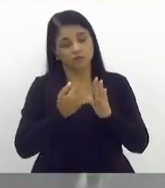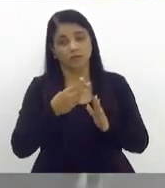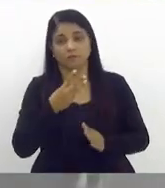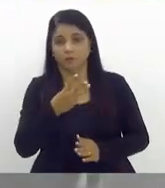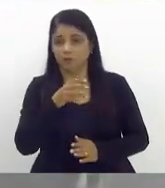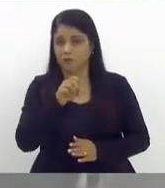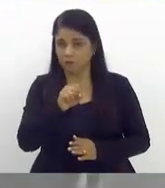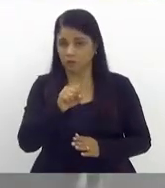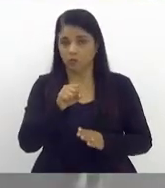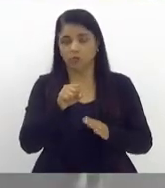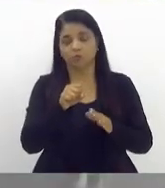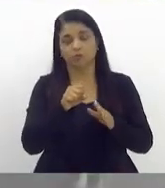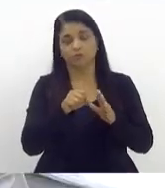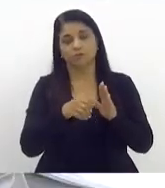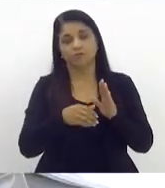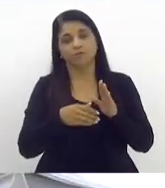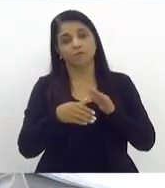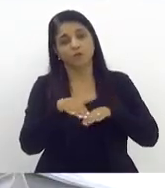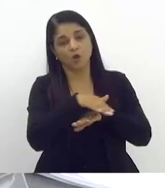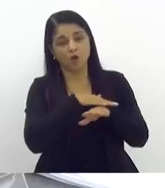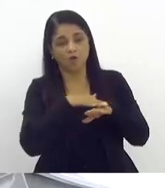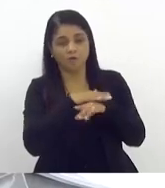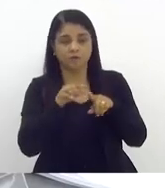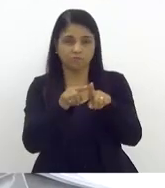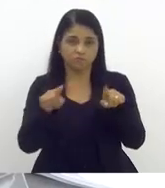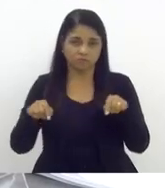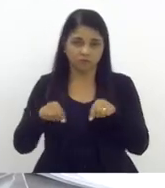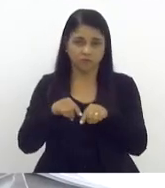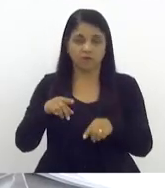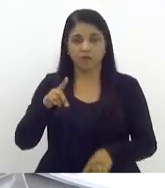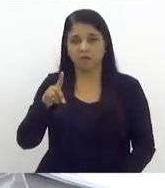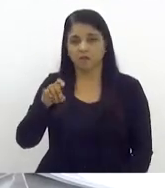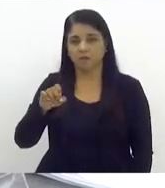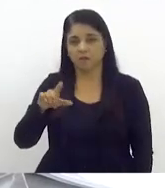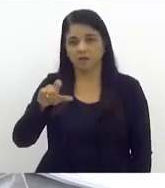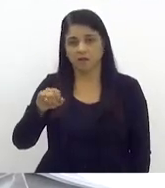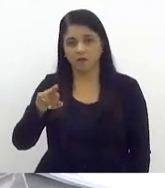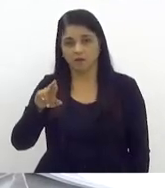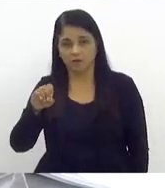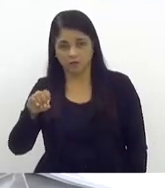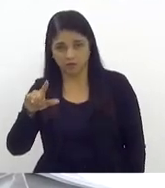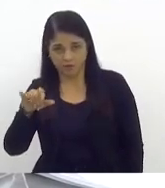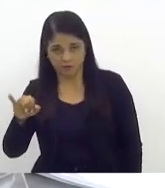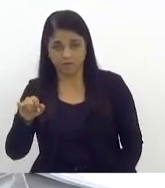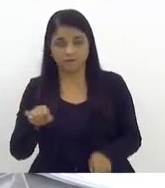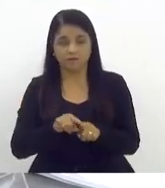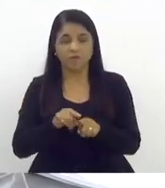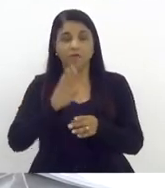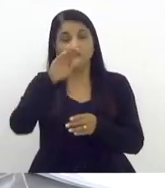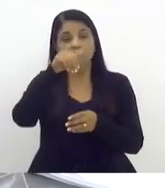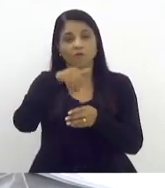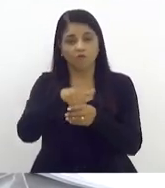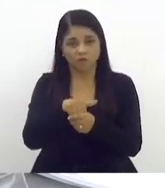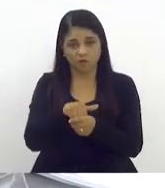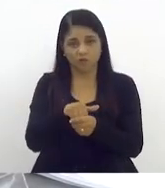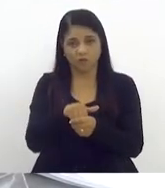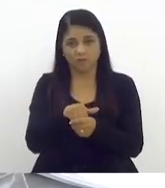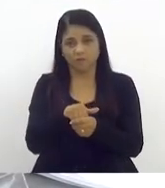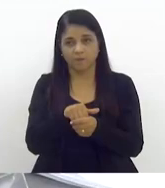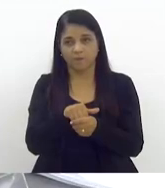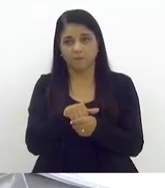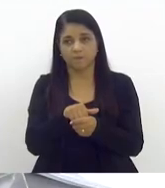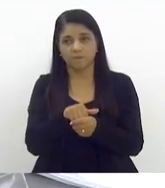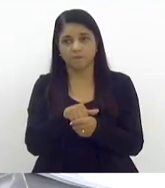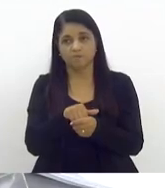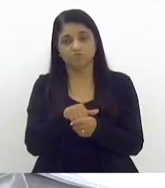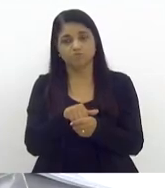pauta e conversar com o gabinete do deputado Delaroli para mudar o parecer. Então, vamos votar só o... Mas a gente